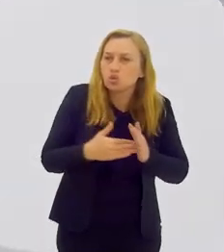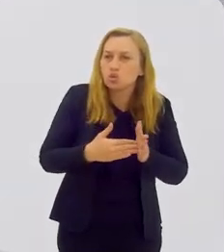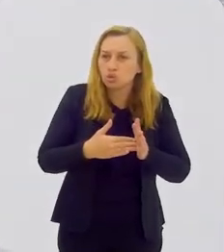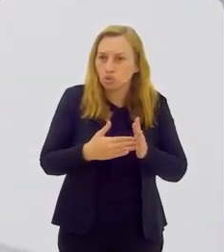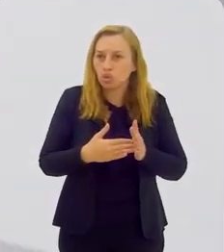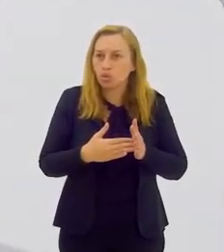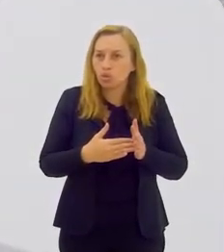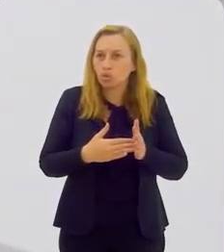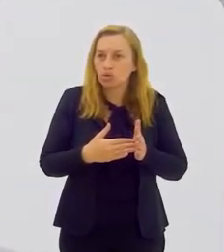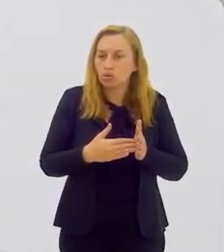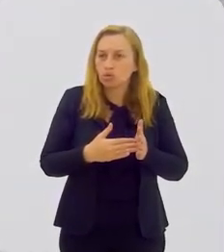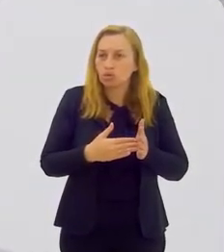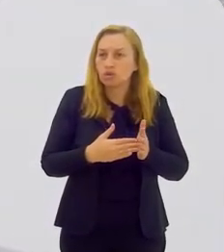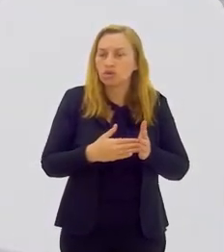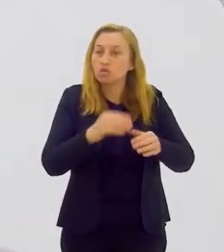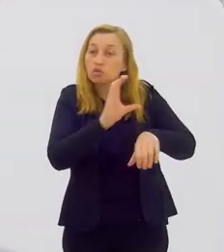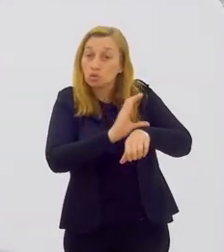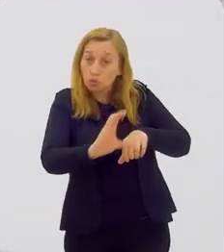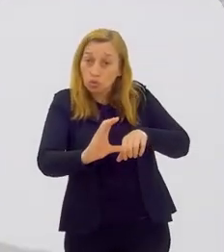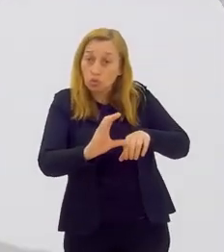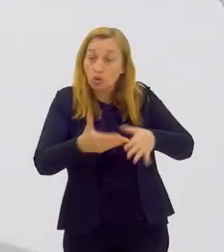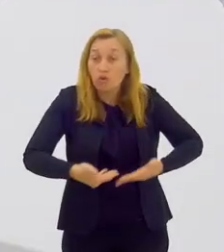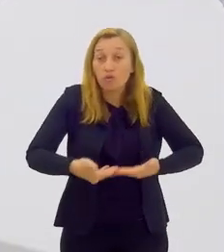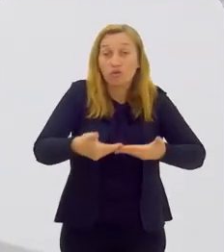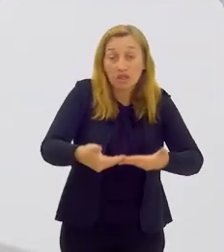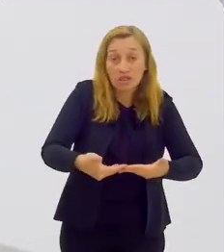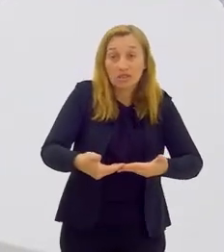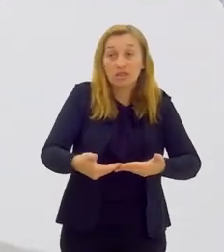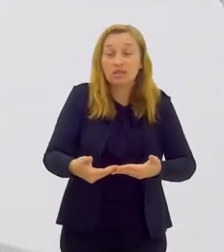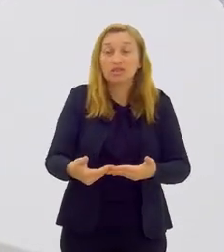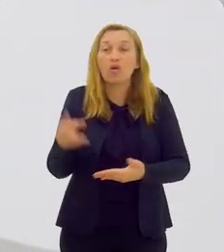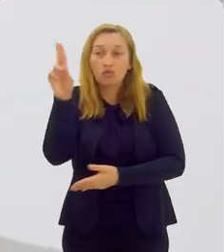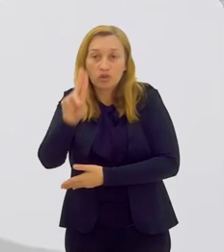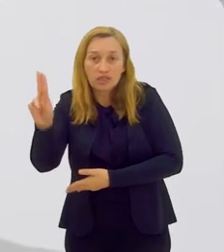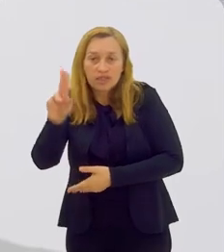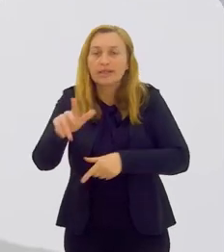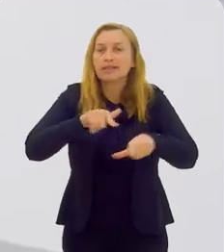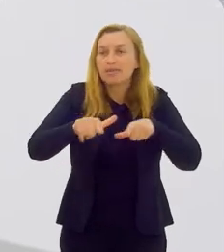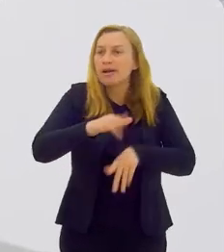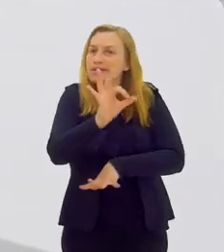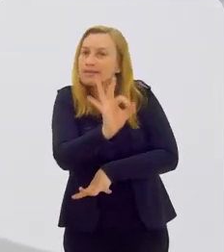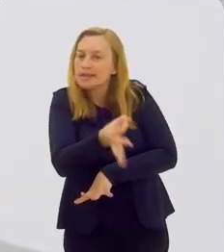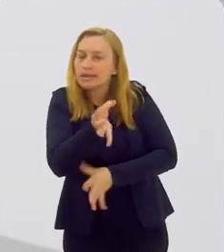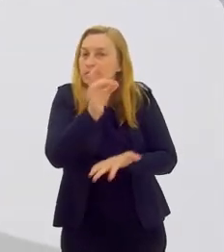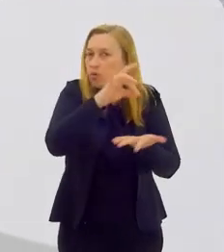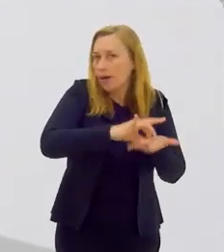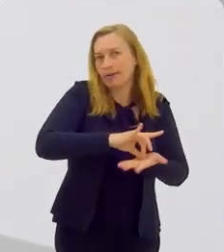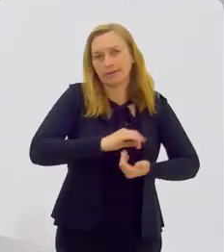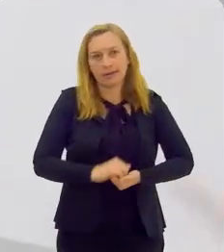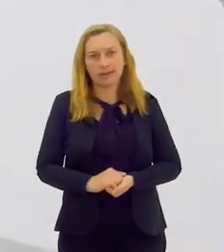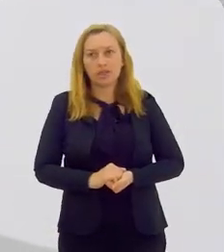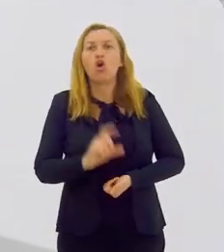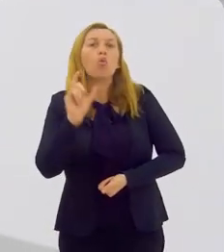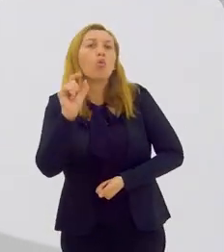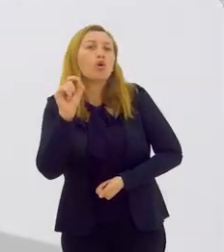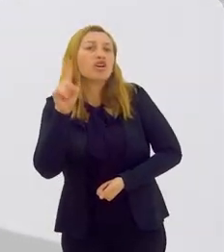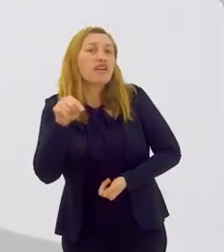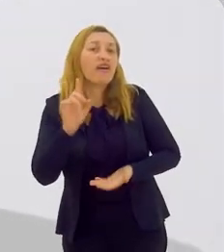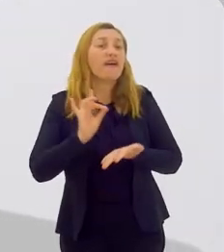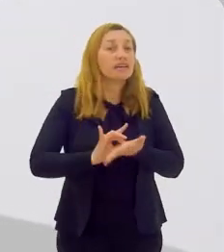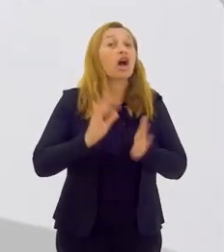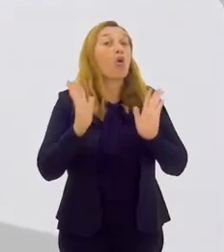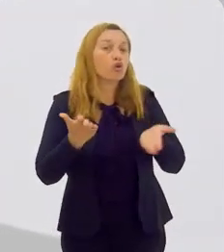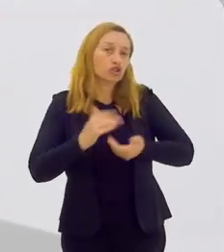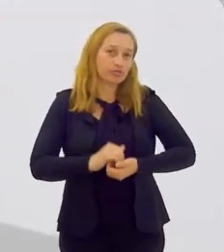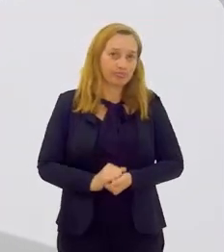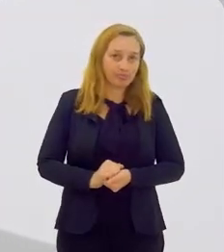torno de todos os cursos que são oferecidos na universidade, a gente tenta trabalhar exatamente com a realidade. E o que